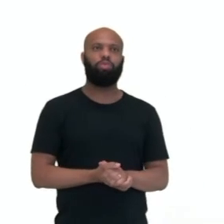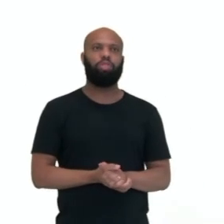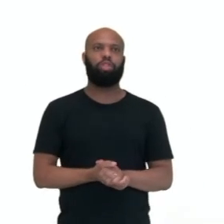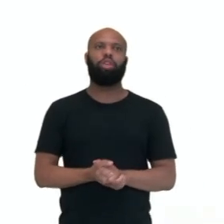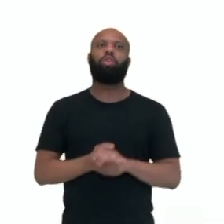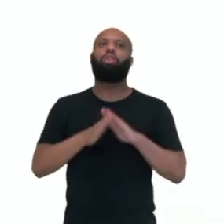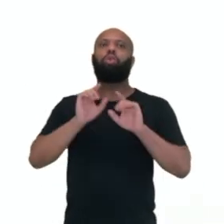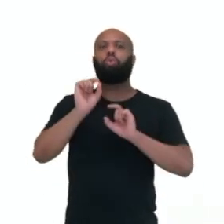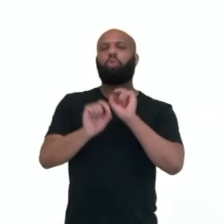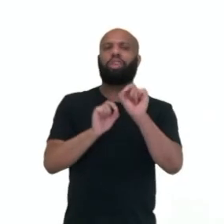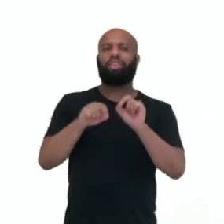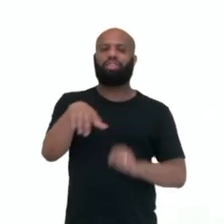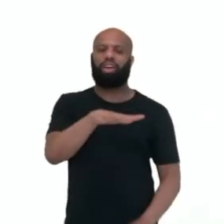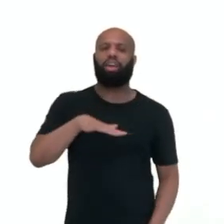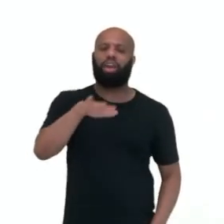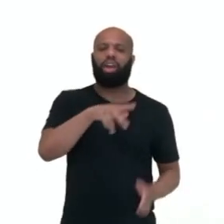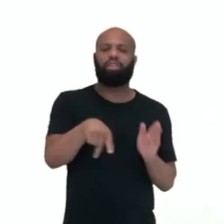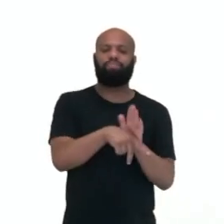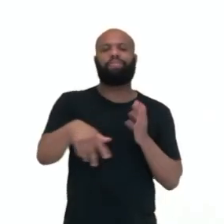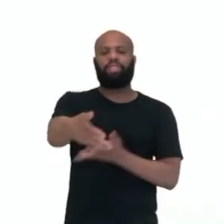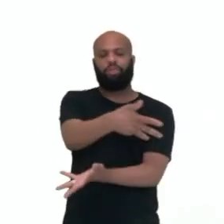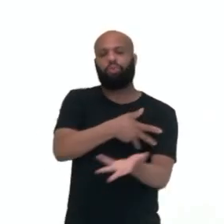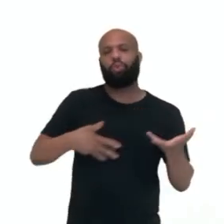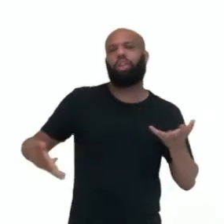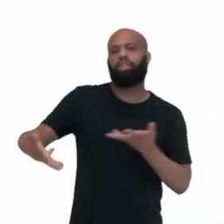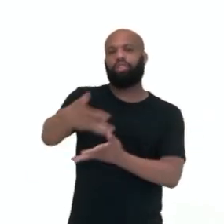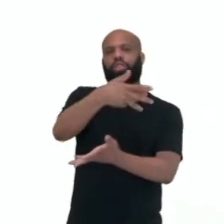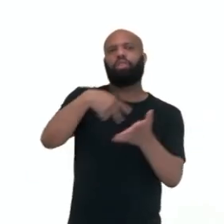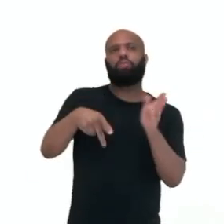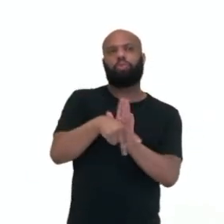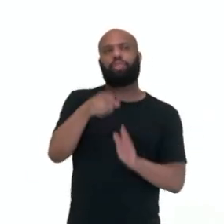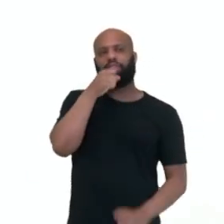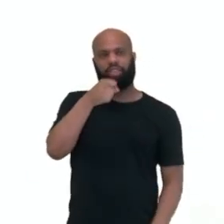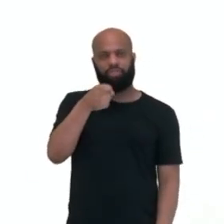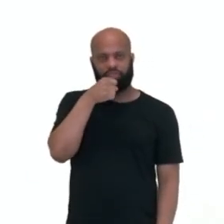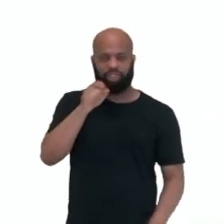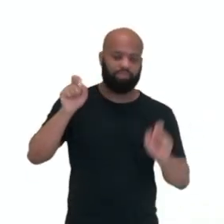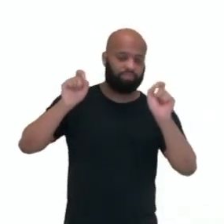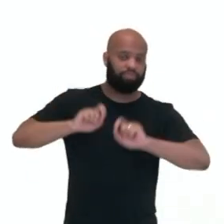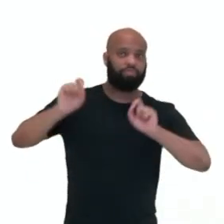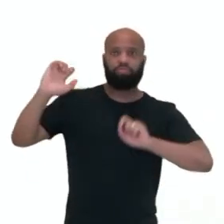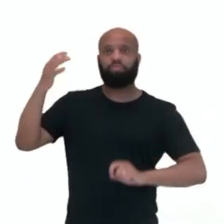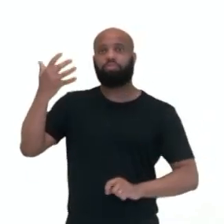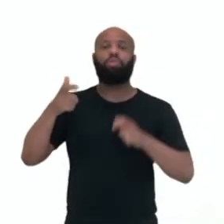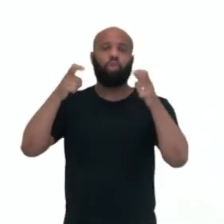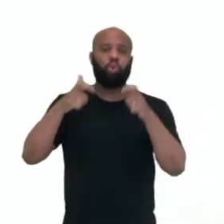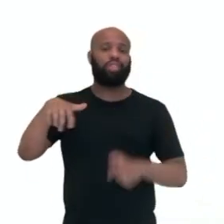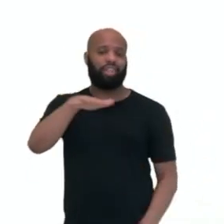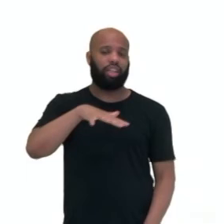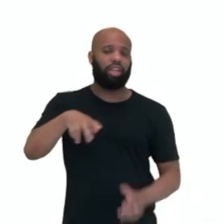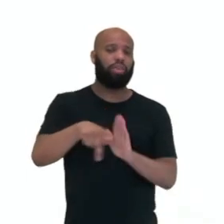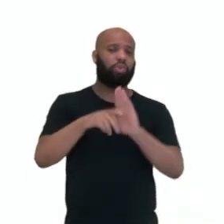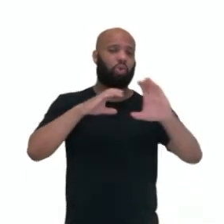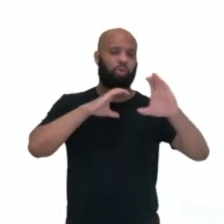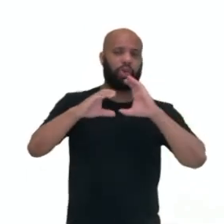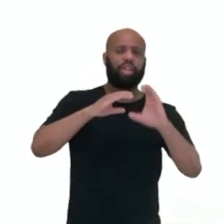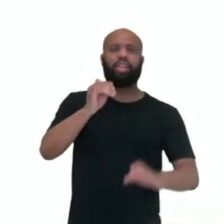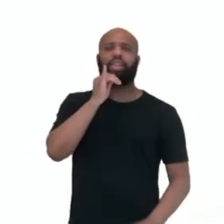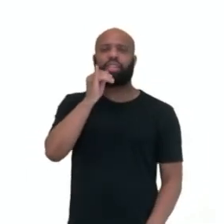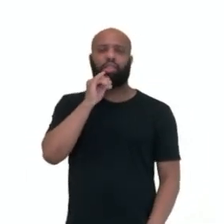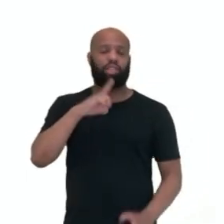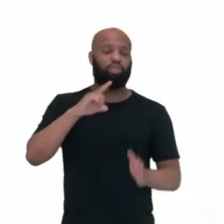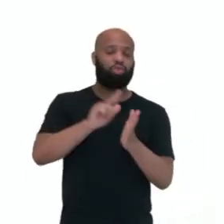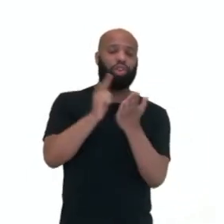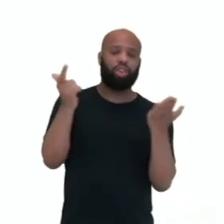o meio de circulação da entrevista? Onde que ela pode ocorrer? Então, nos meios de comunicação, como jornais,